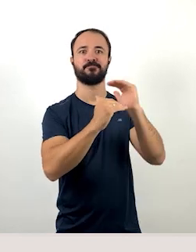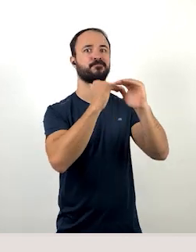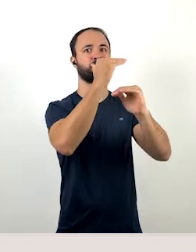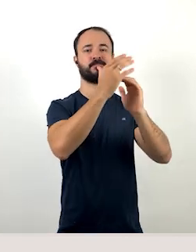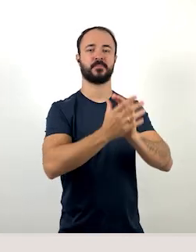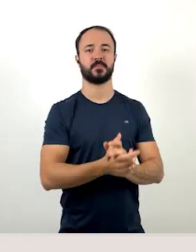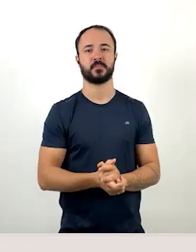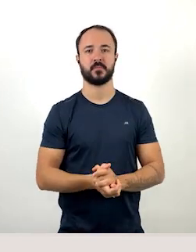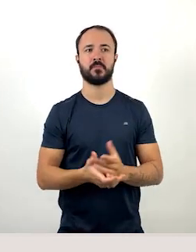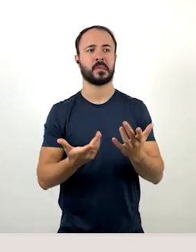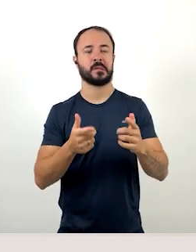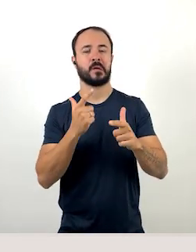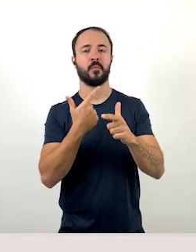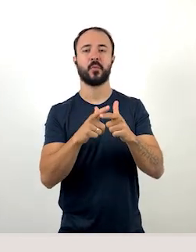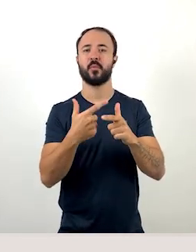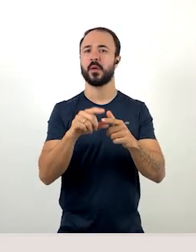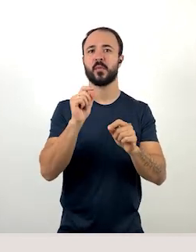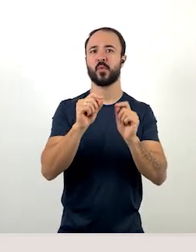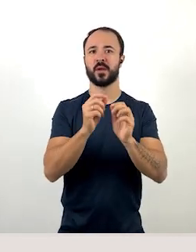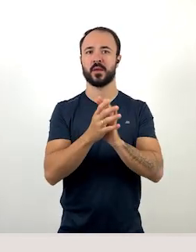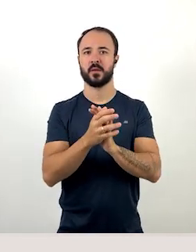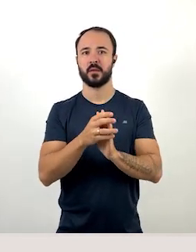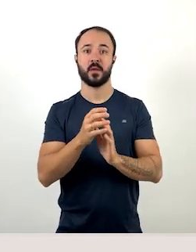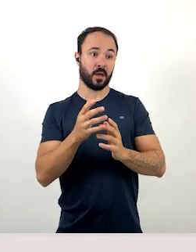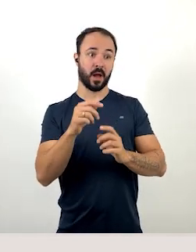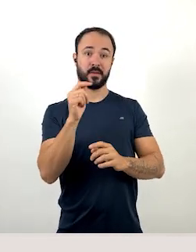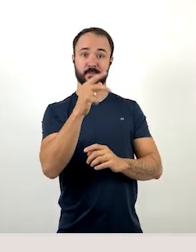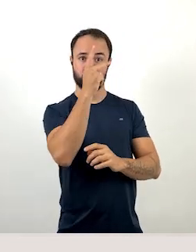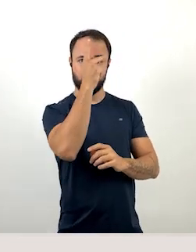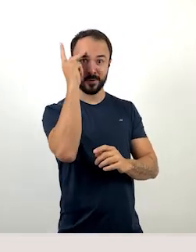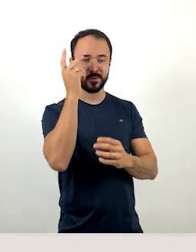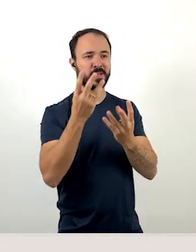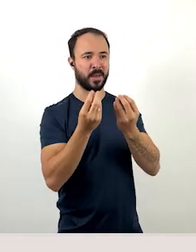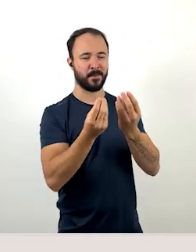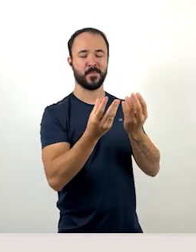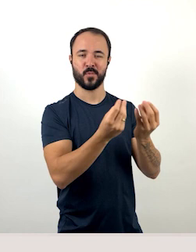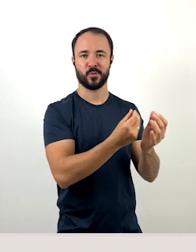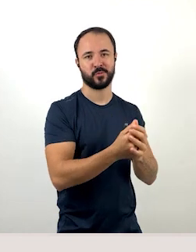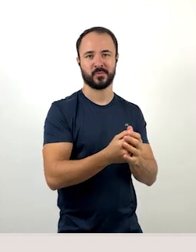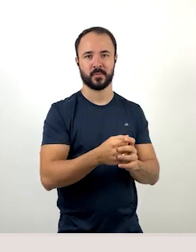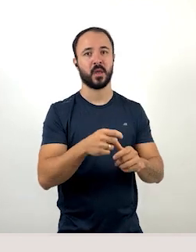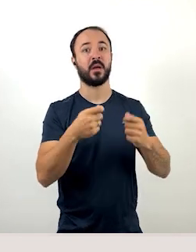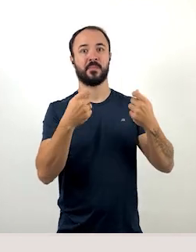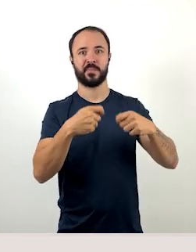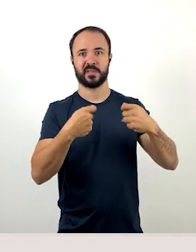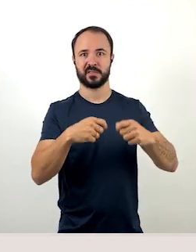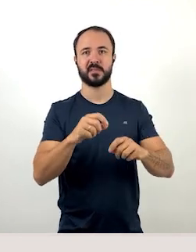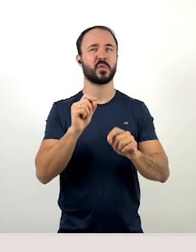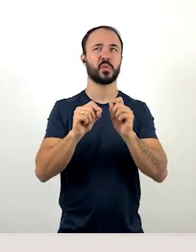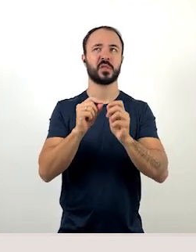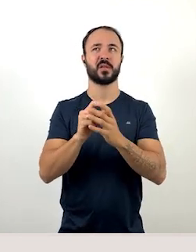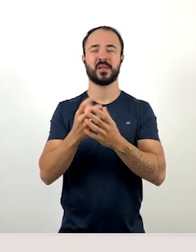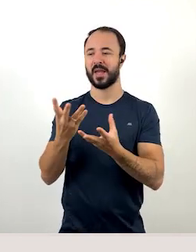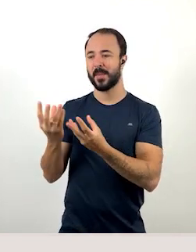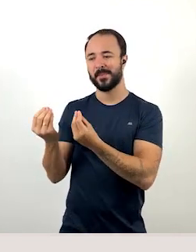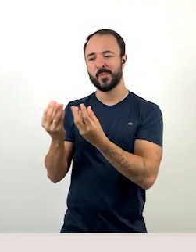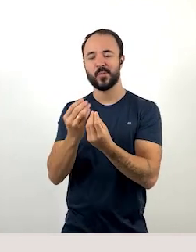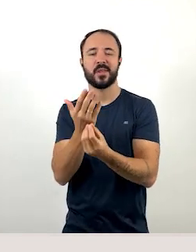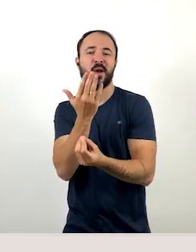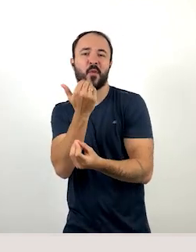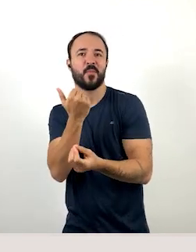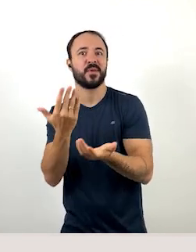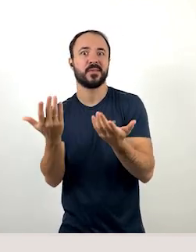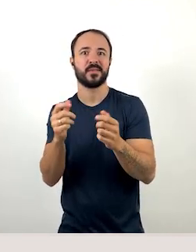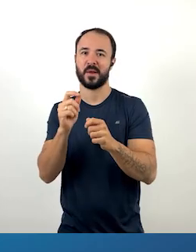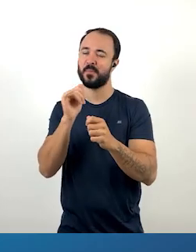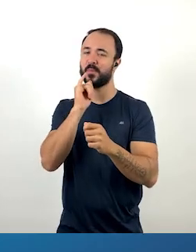populacional demanda muito a utilização de recursos. Por exemplo, para você produzir alimentos, você precisa aumentar muito o